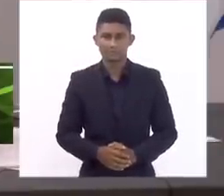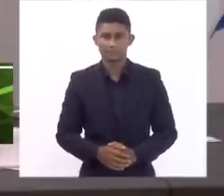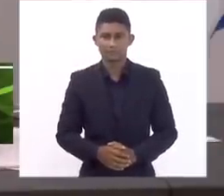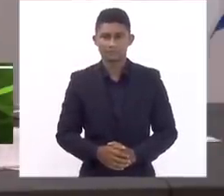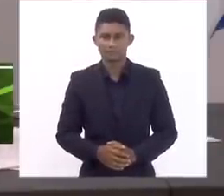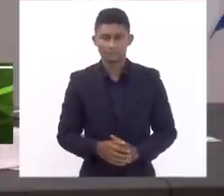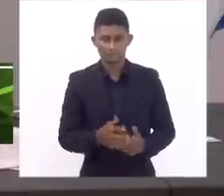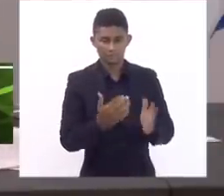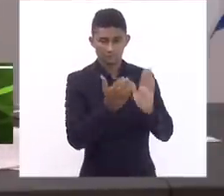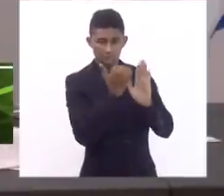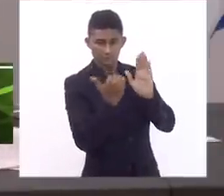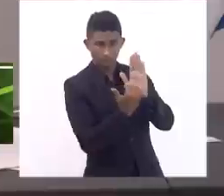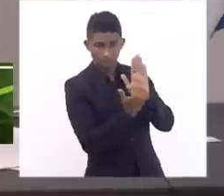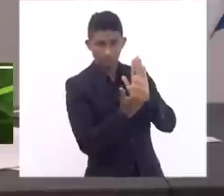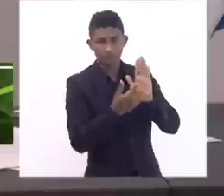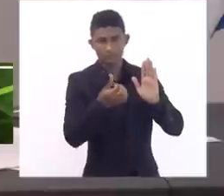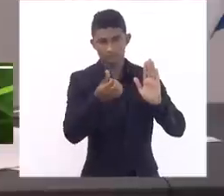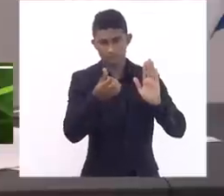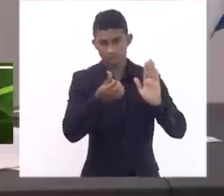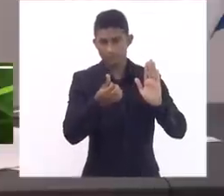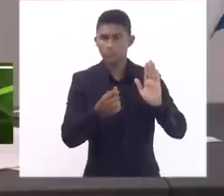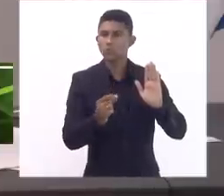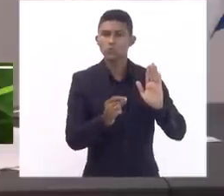O sexto,